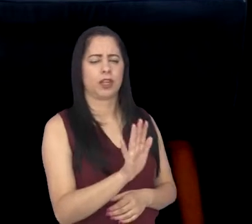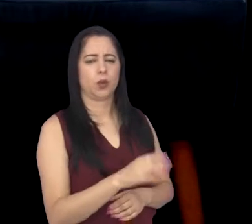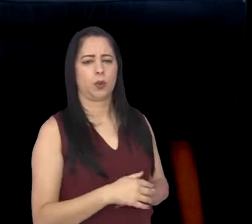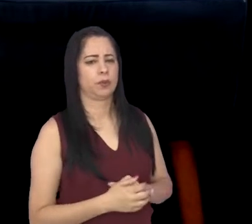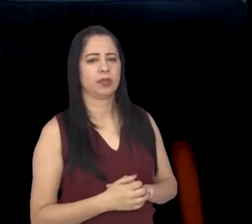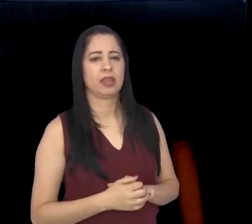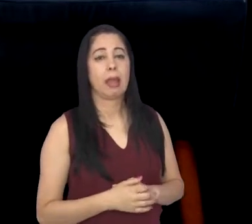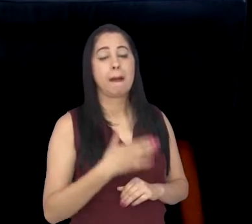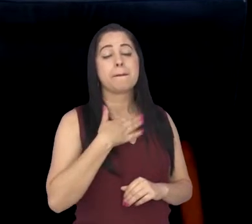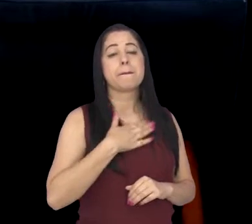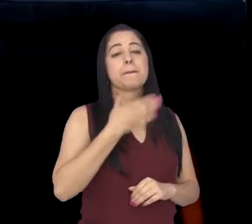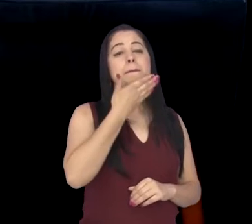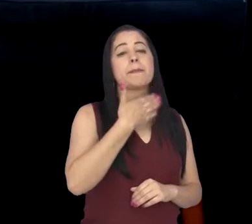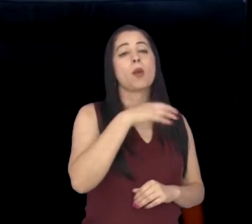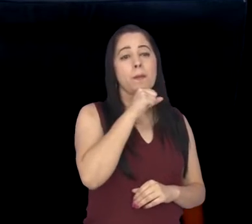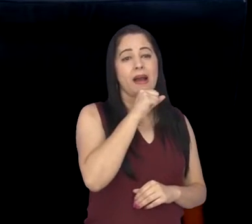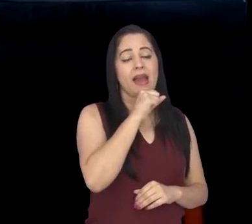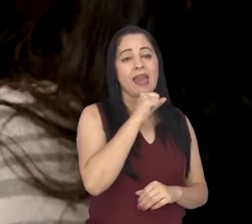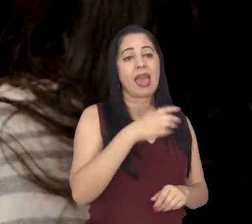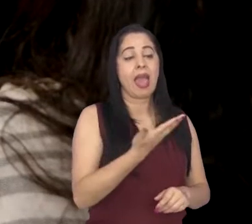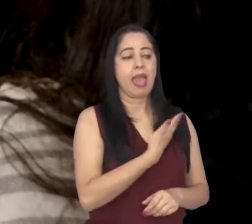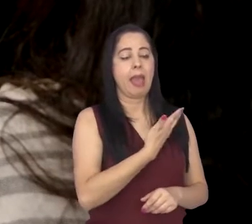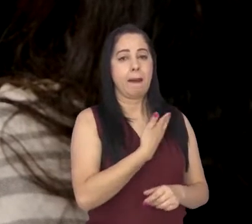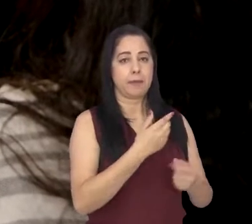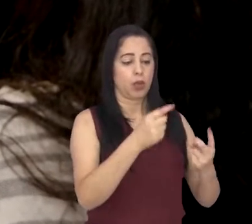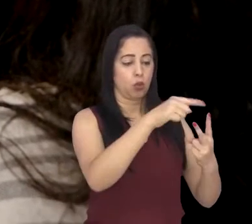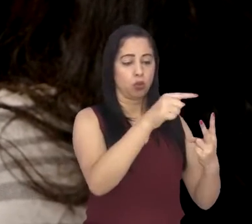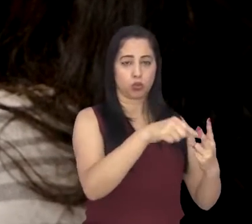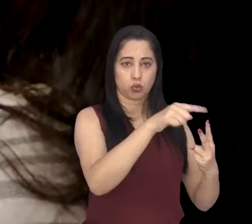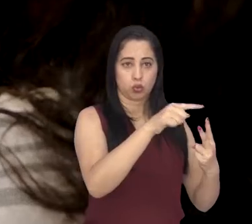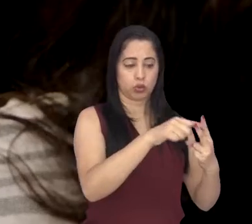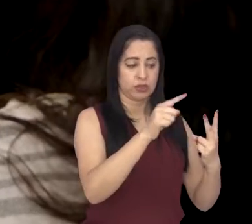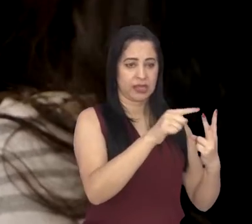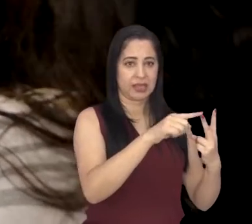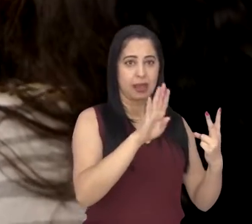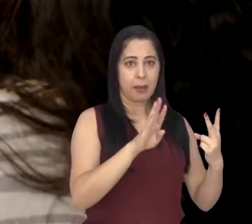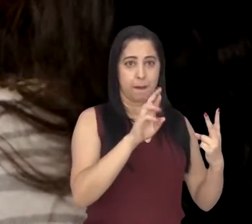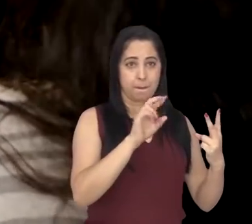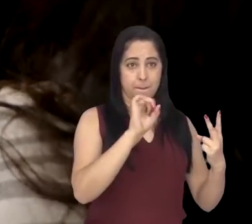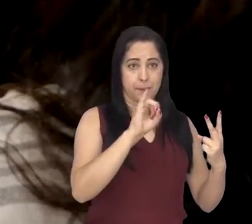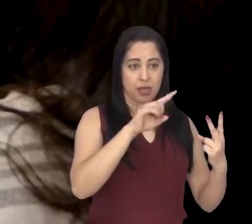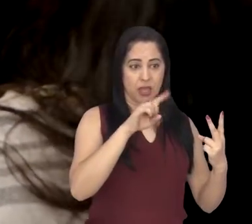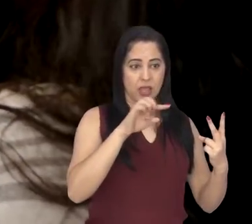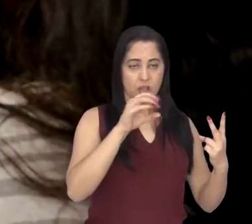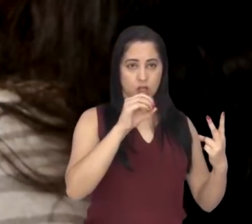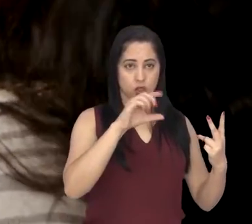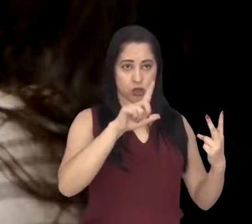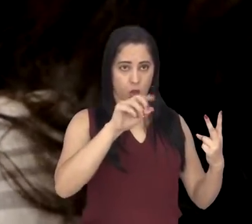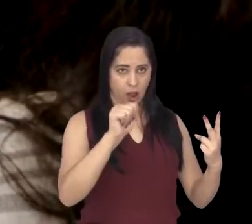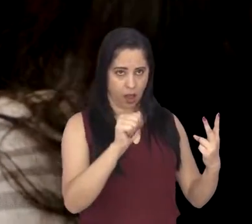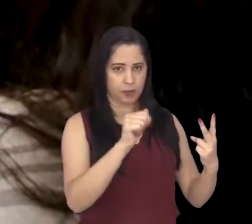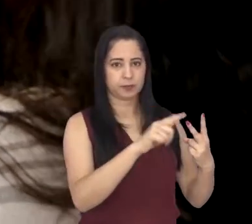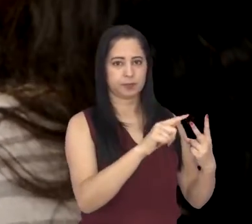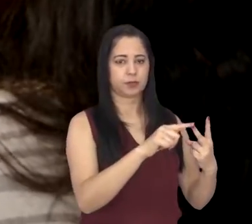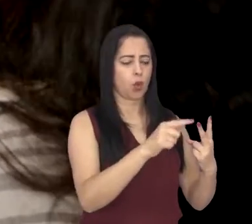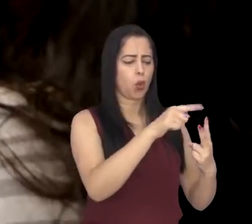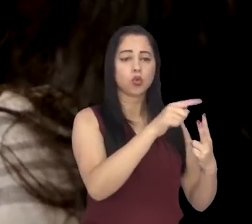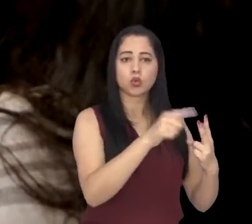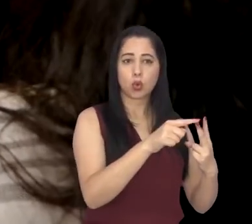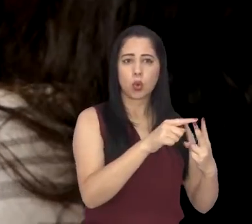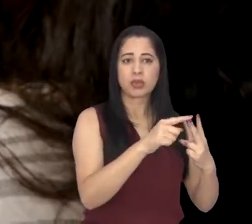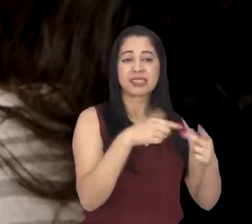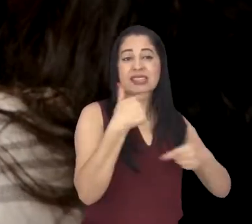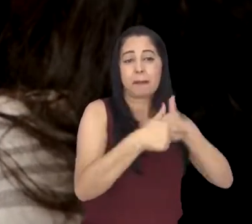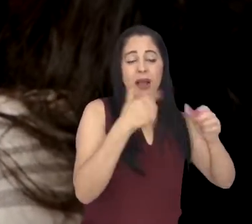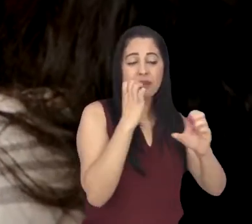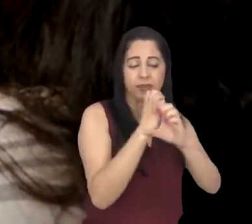que também, como ele, era engenheiro, né? E ainda que o Brizola fosse do Sul, mas eles se conheceram justamente nesse setor da engenharia quando o papai